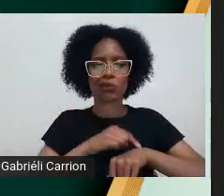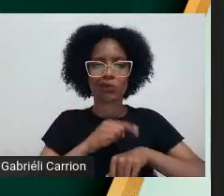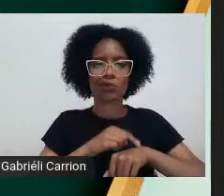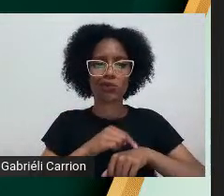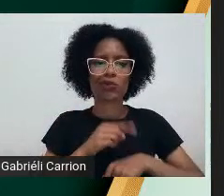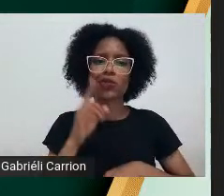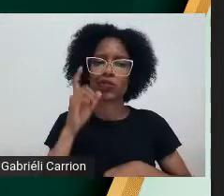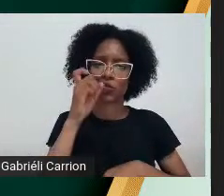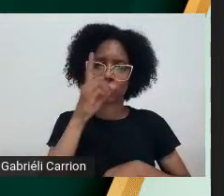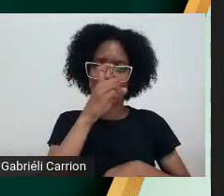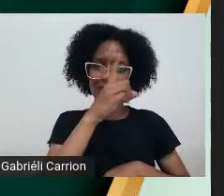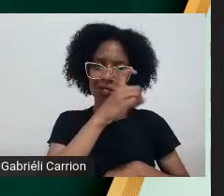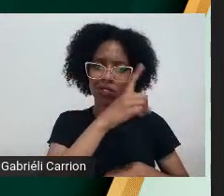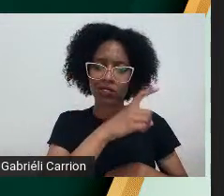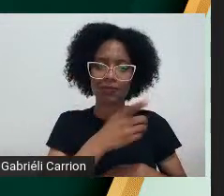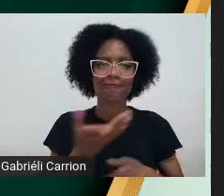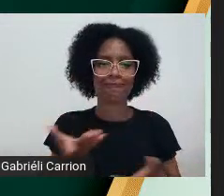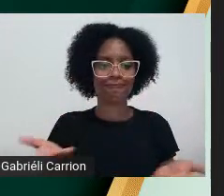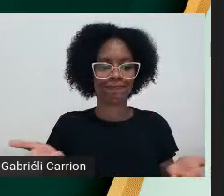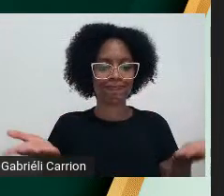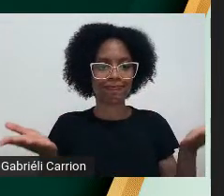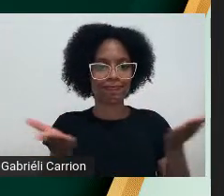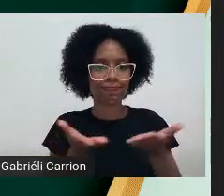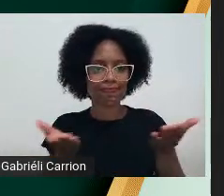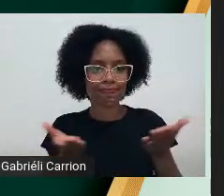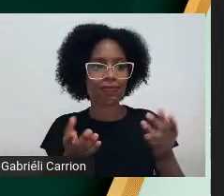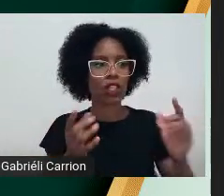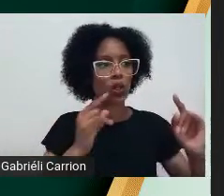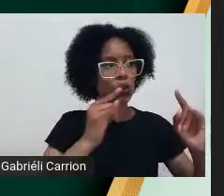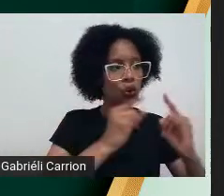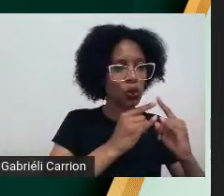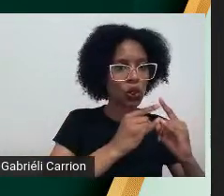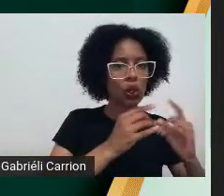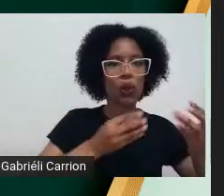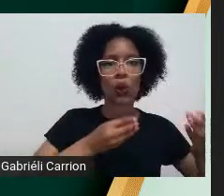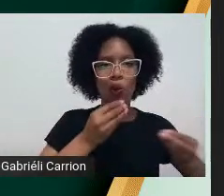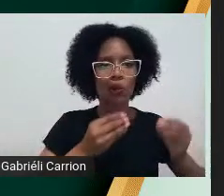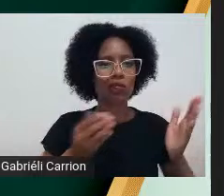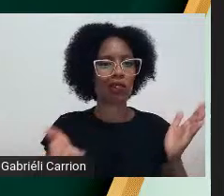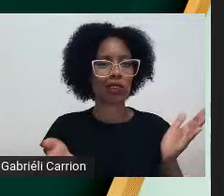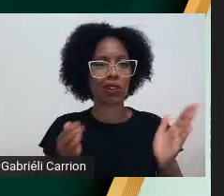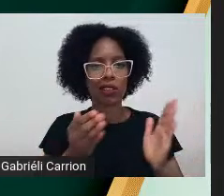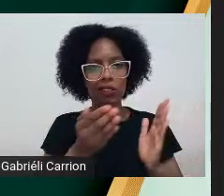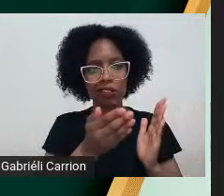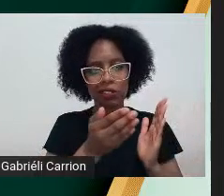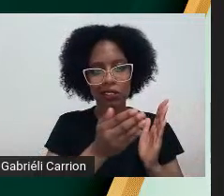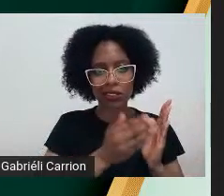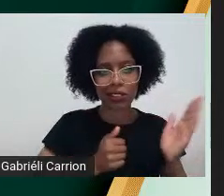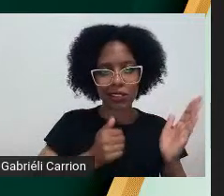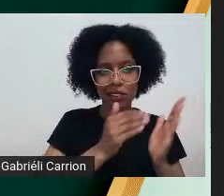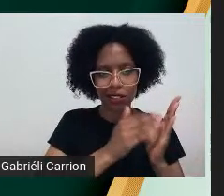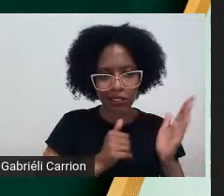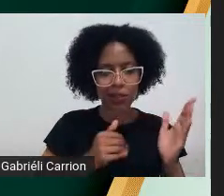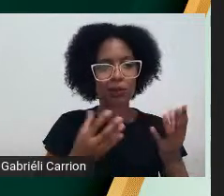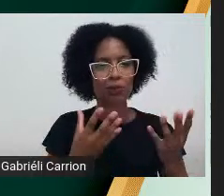ponto de vista da sustentabilidade da instituição, cortes orçamentários, em que a